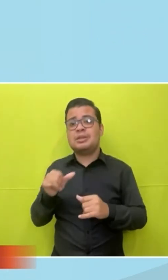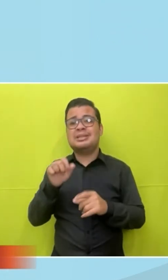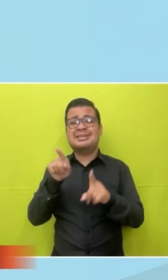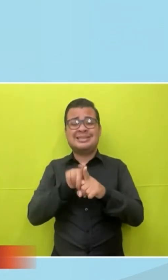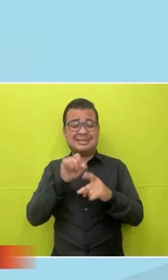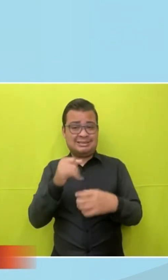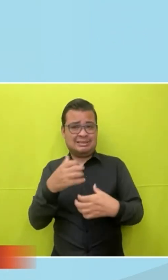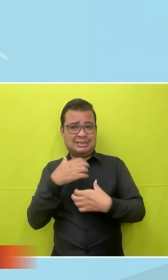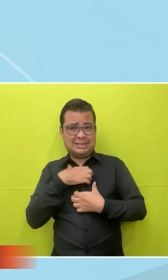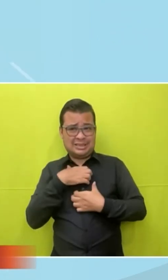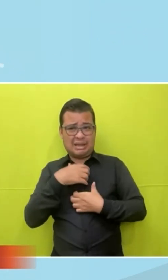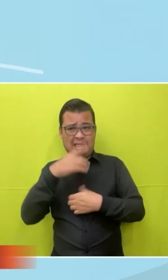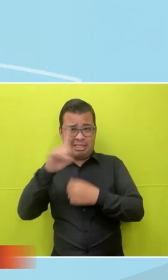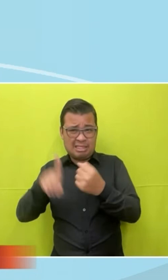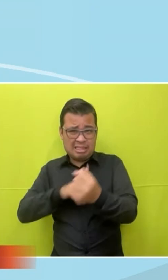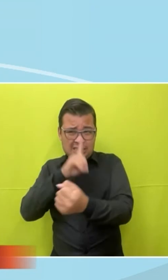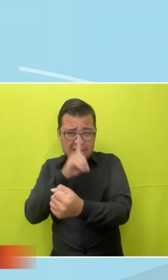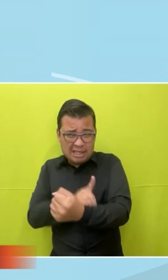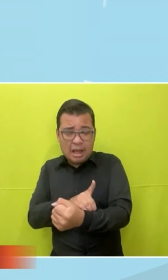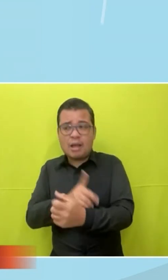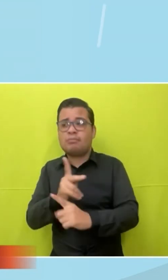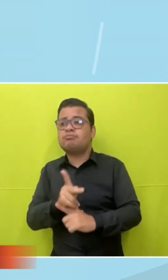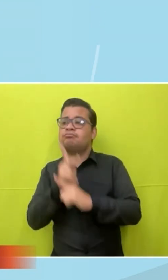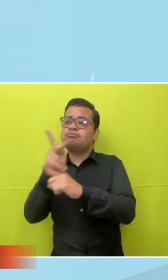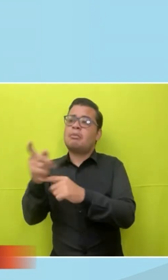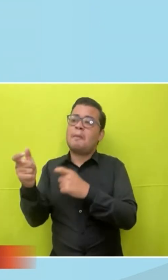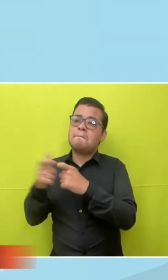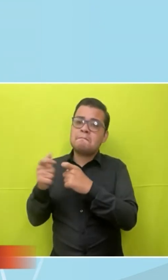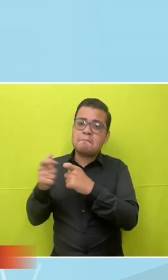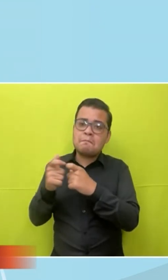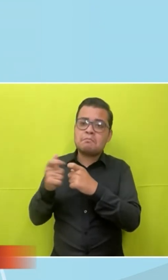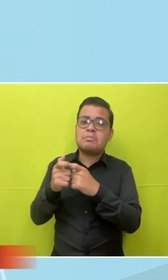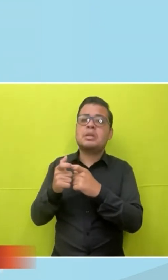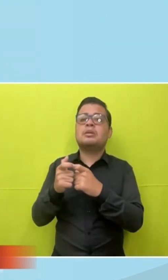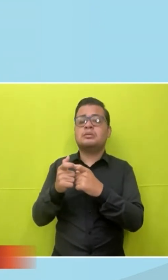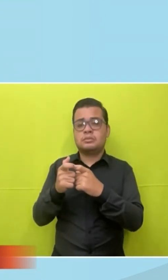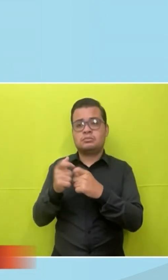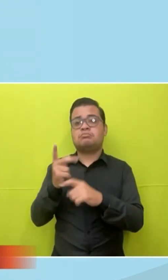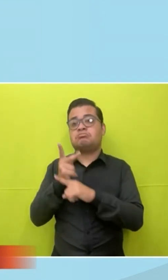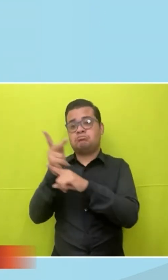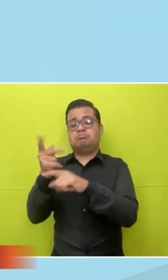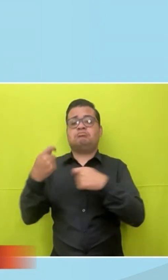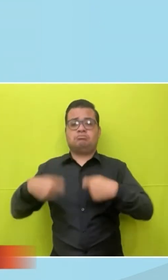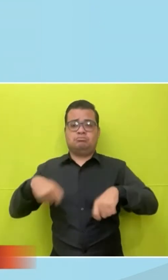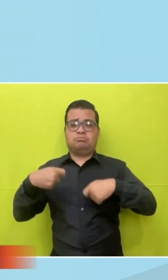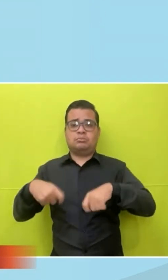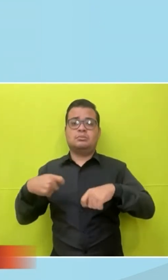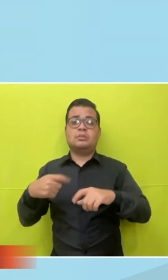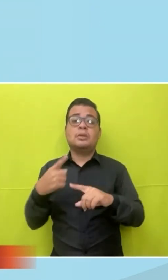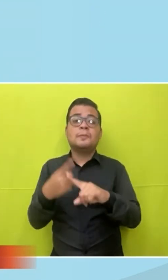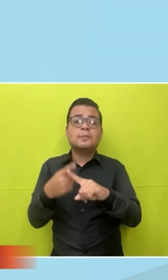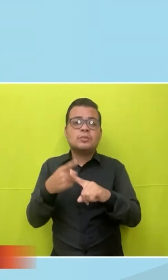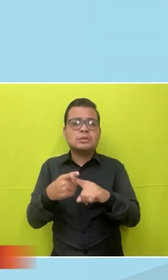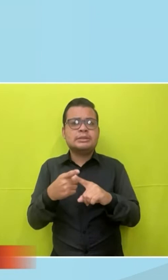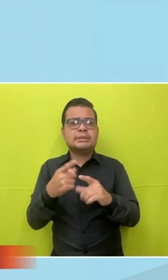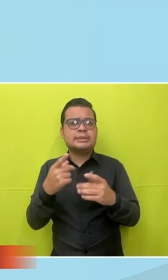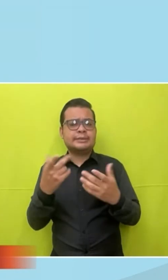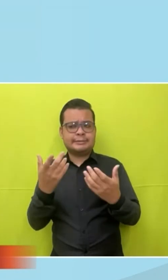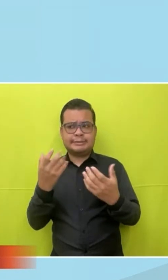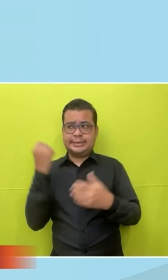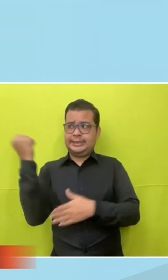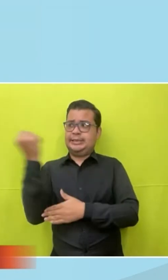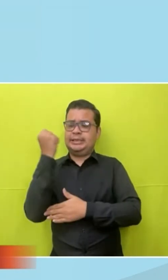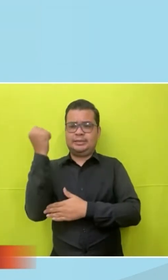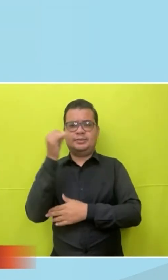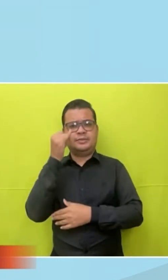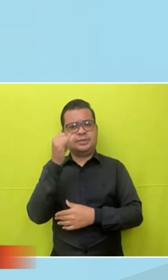de dengue, procure orientação médica, né? Procure os postos de saúde para que não haja casos sérios da doença e